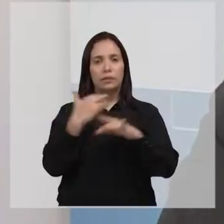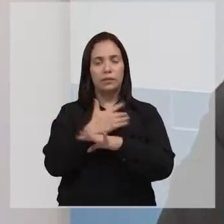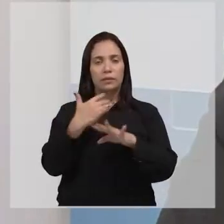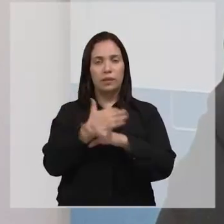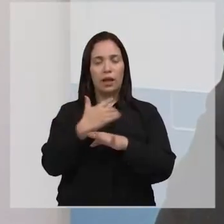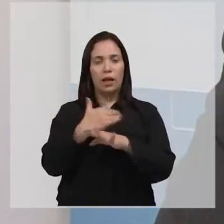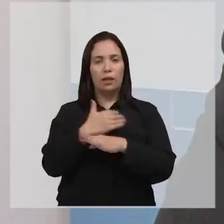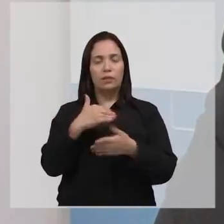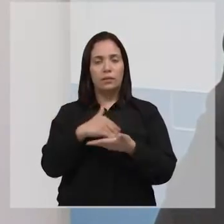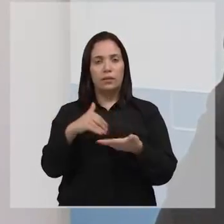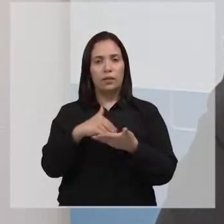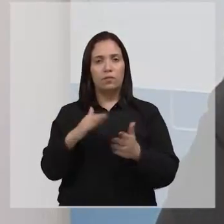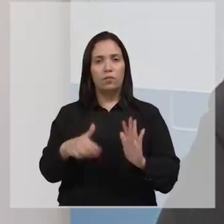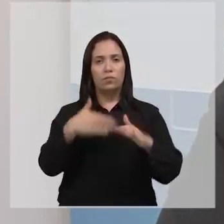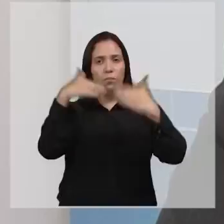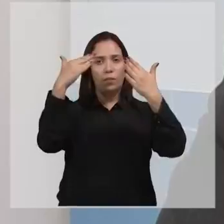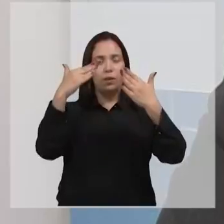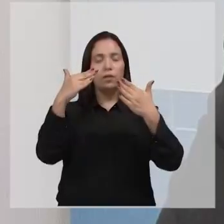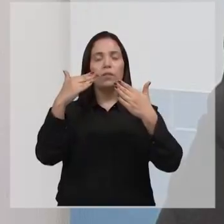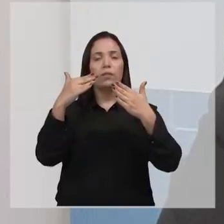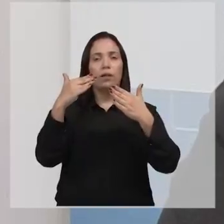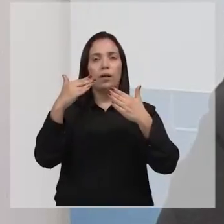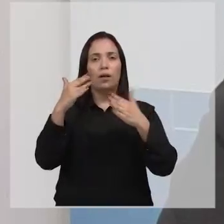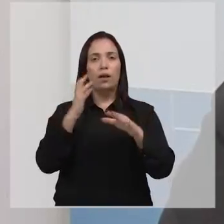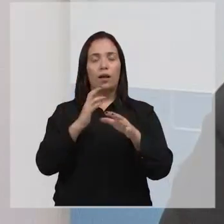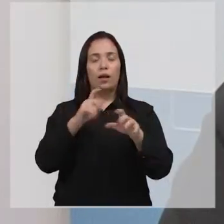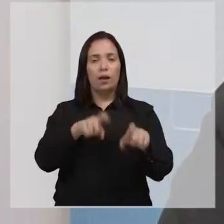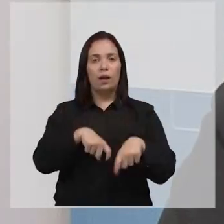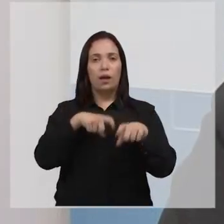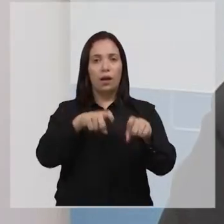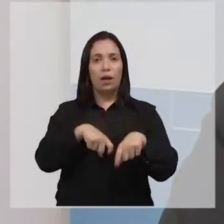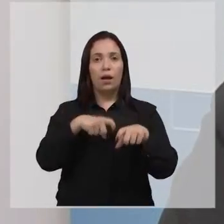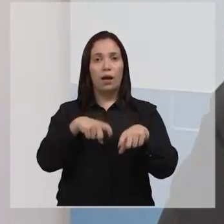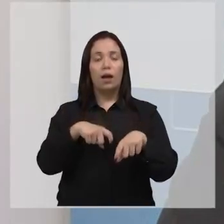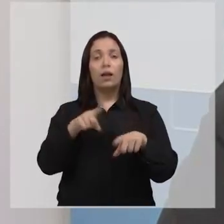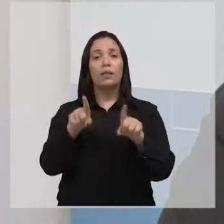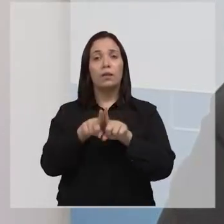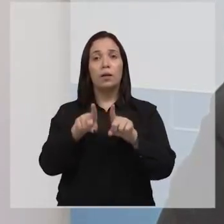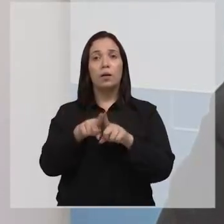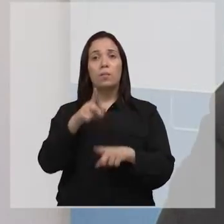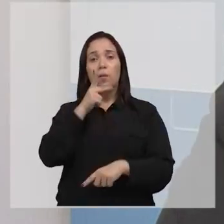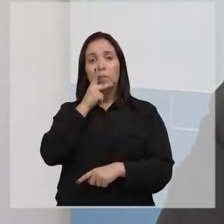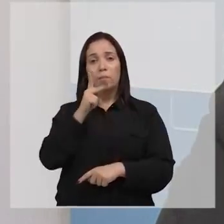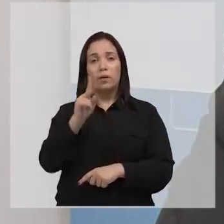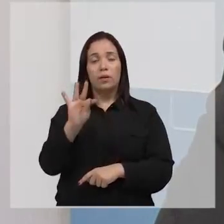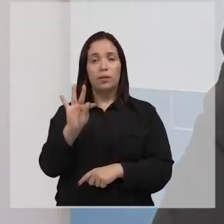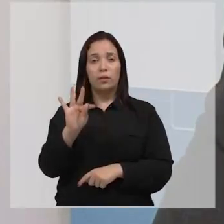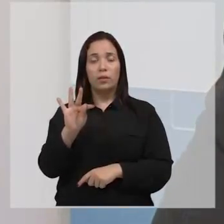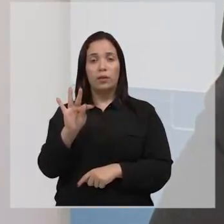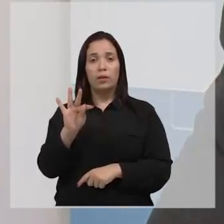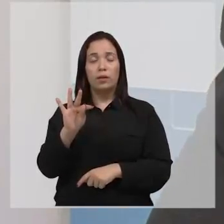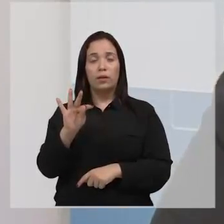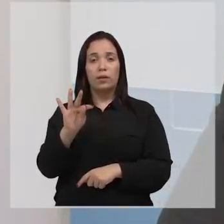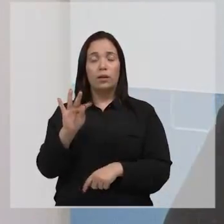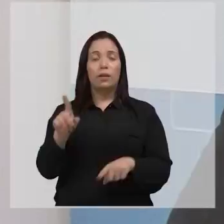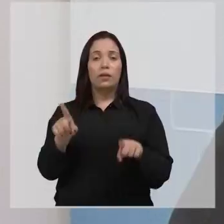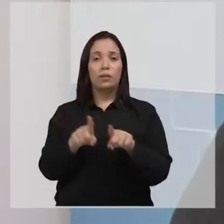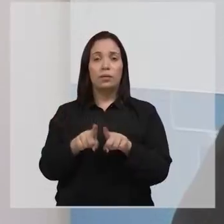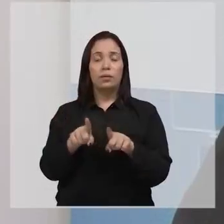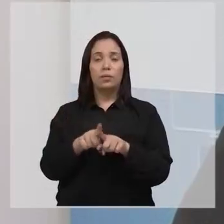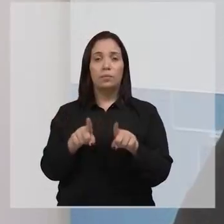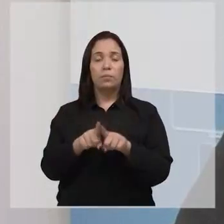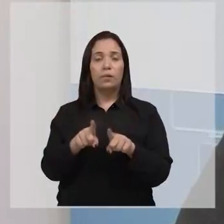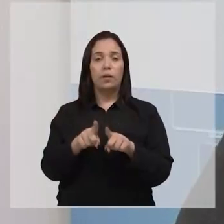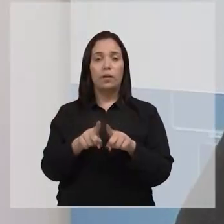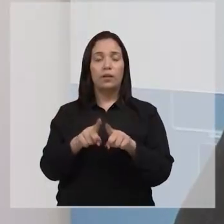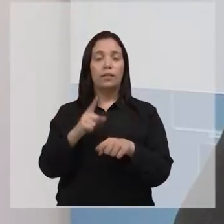desenvolvimento agrário, homem de confiança do governador, pegou as duas mãos da secretaria e era do PT. E agradava ainda O 13 e o